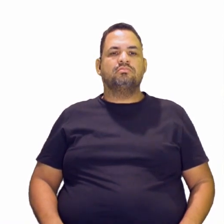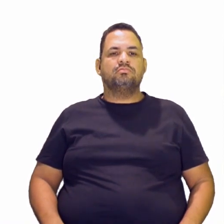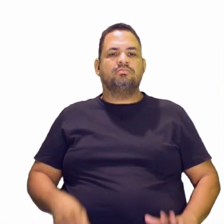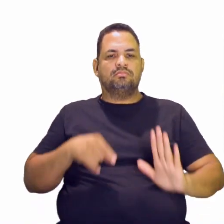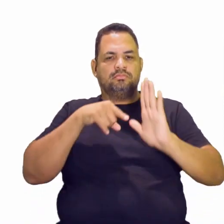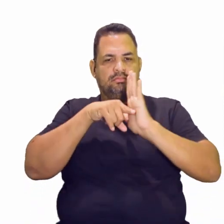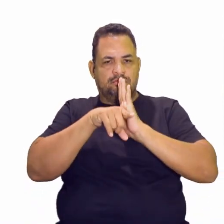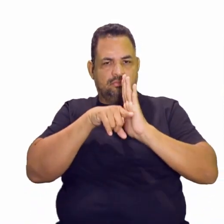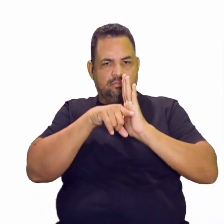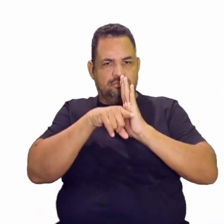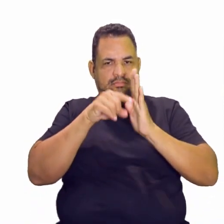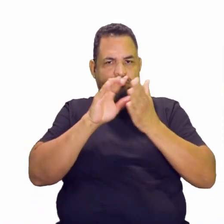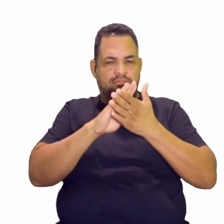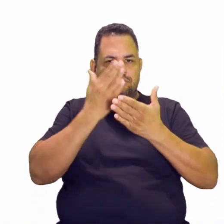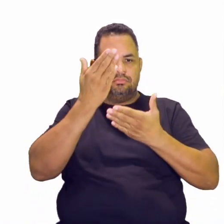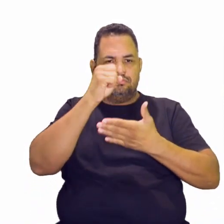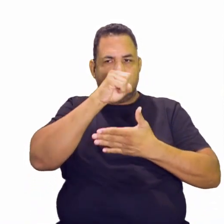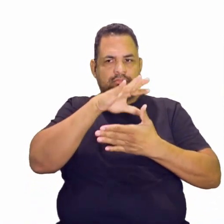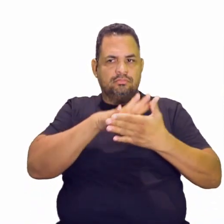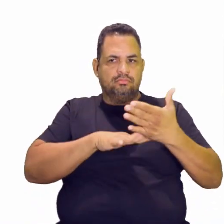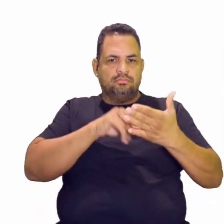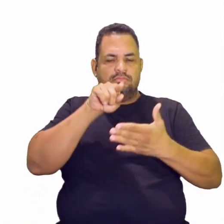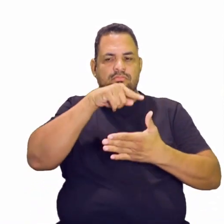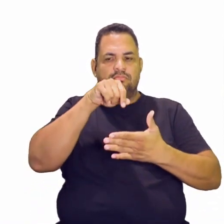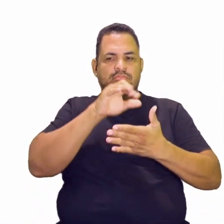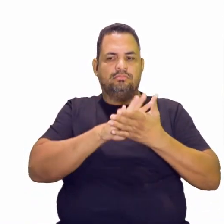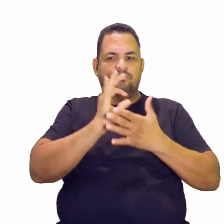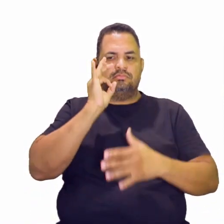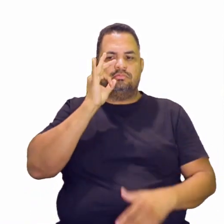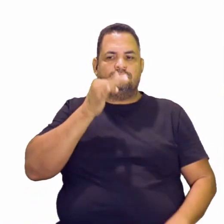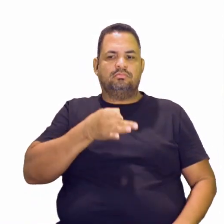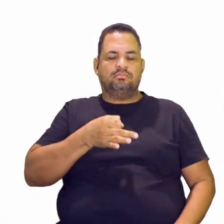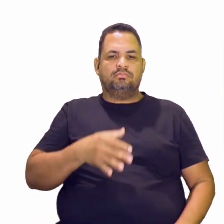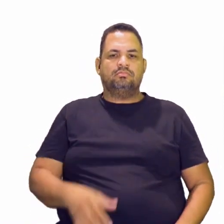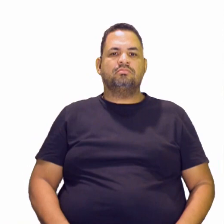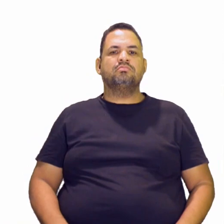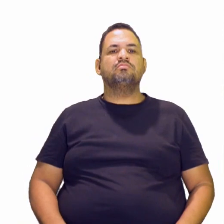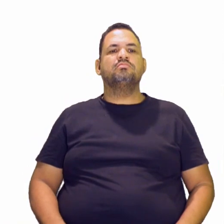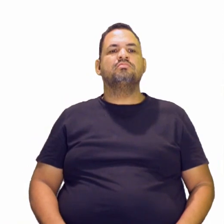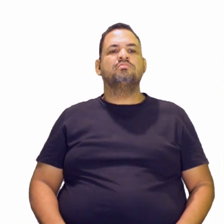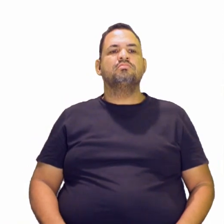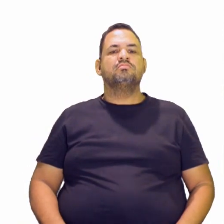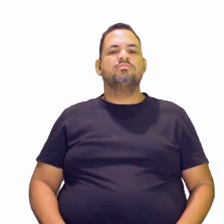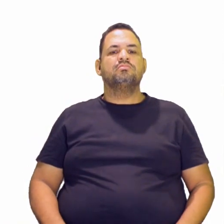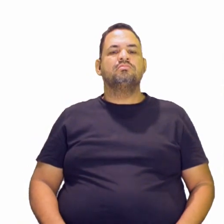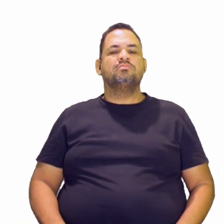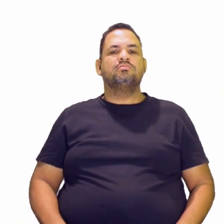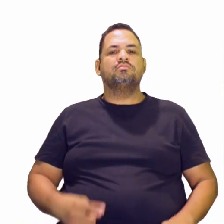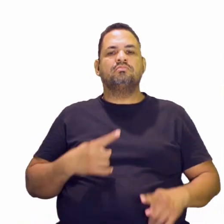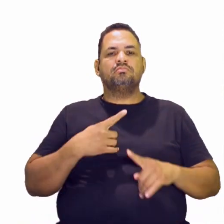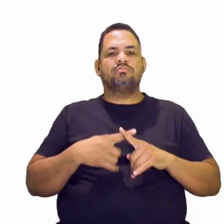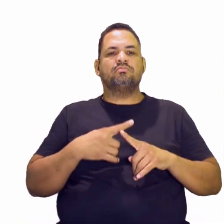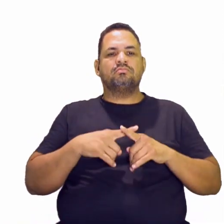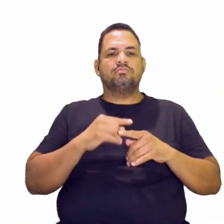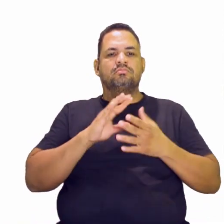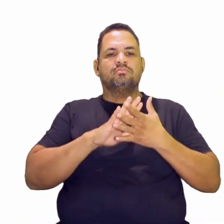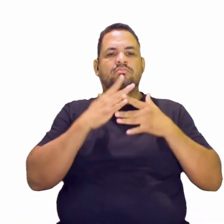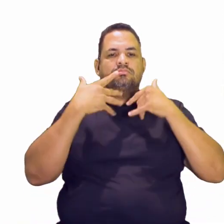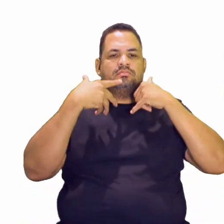vão analisar as asserções e marcar a alternativa correta. Porque a